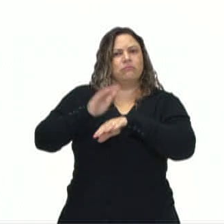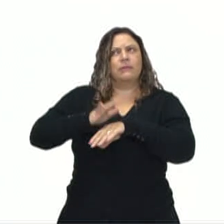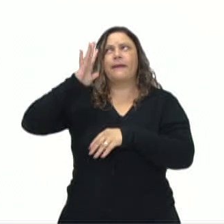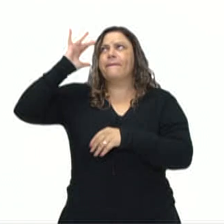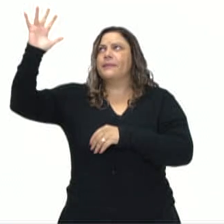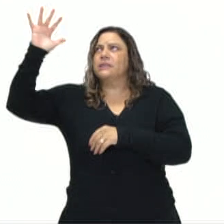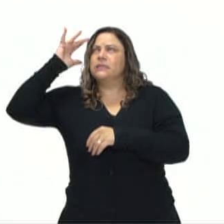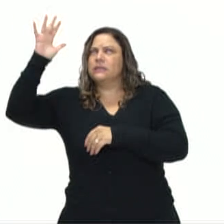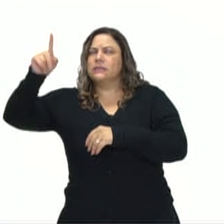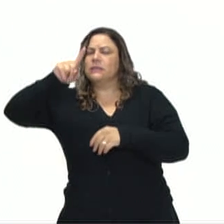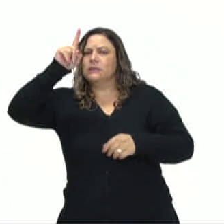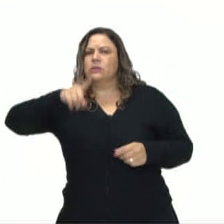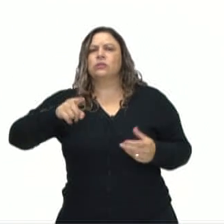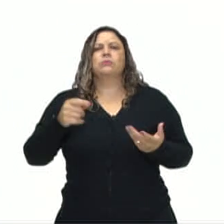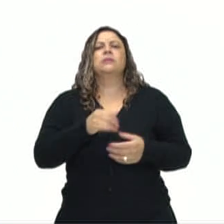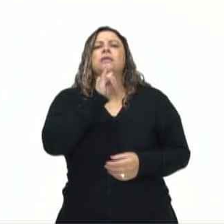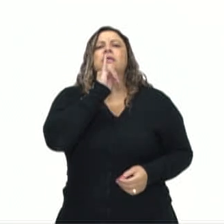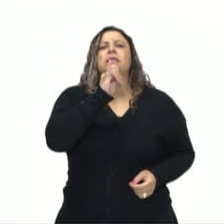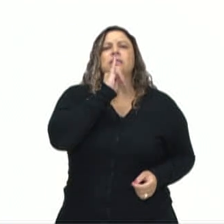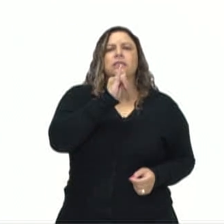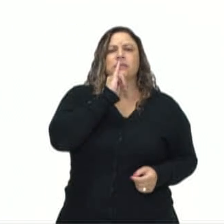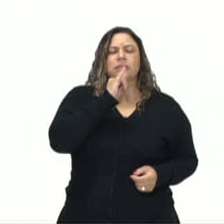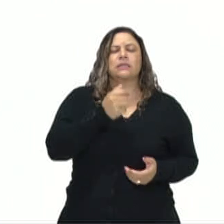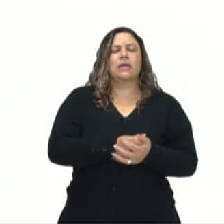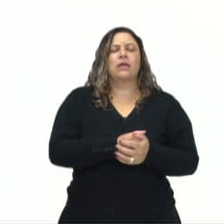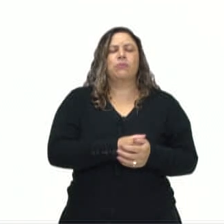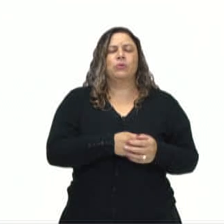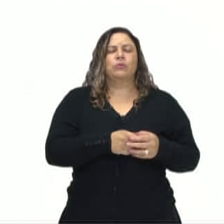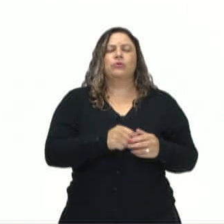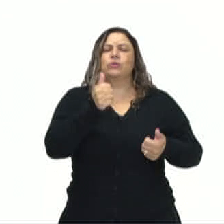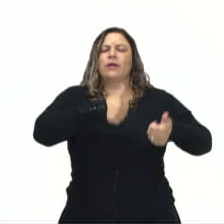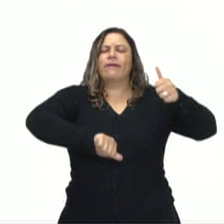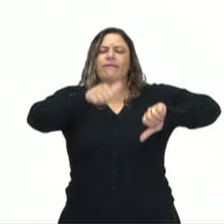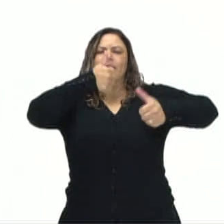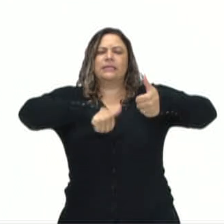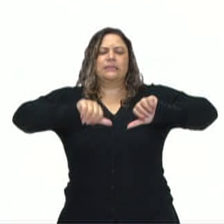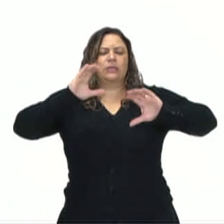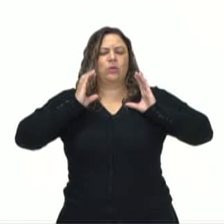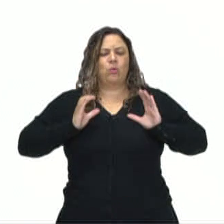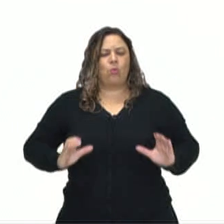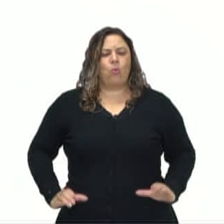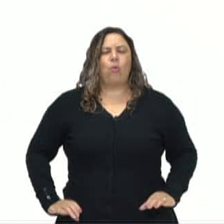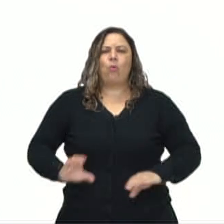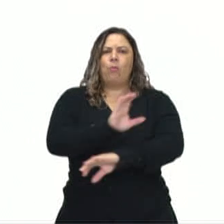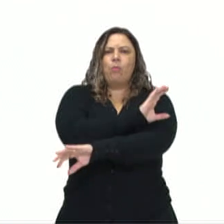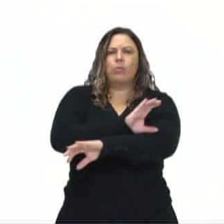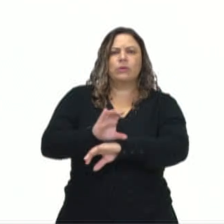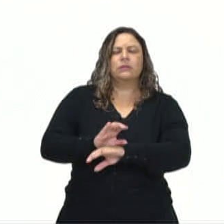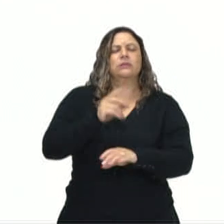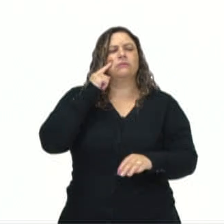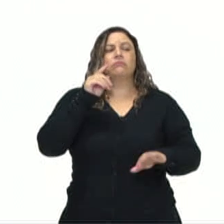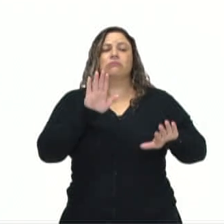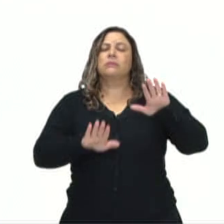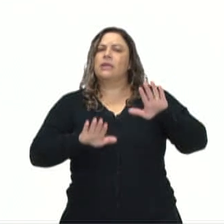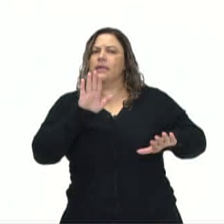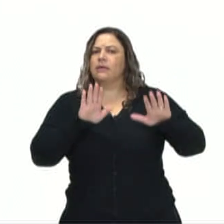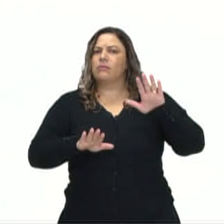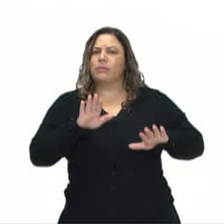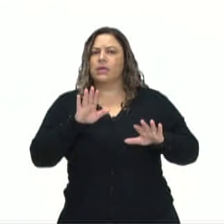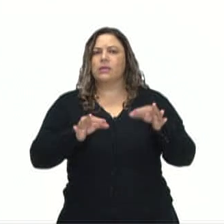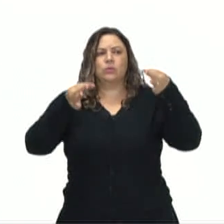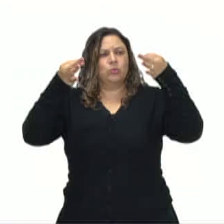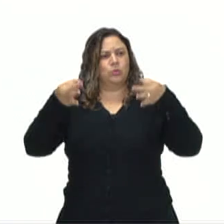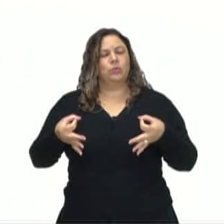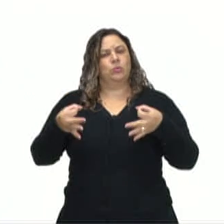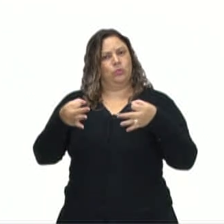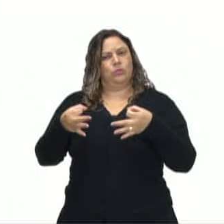cite exemplos de avaliação de comportamentos em que, dependendo das circunstâncias, o justo meio deveria inclinar-se